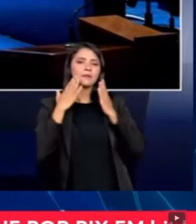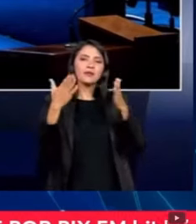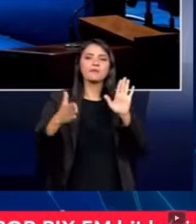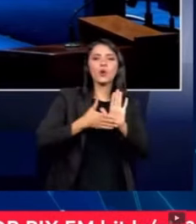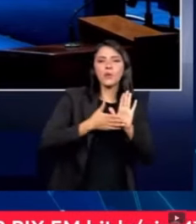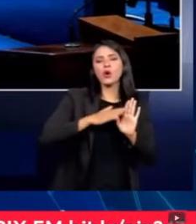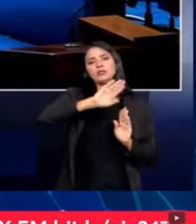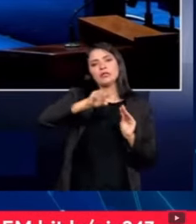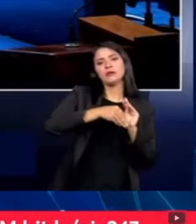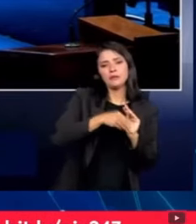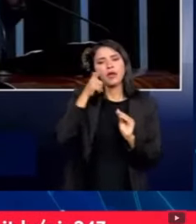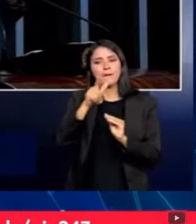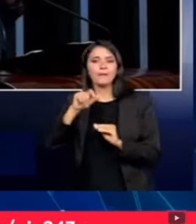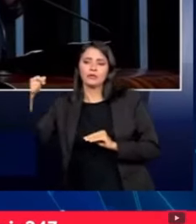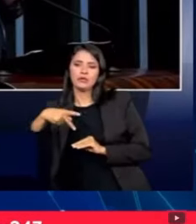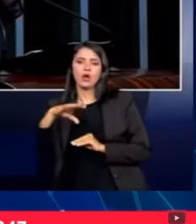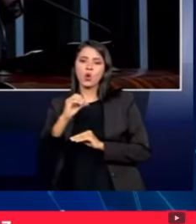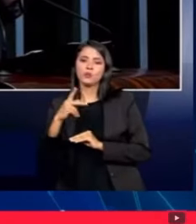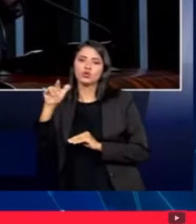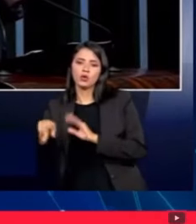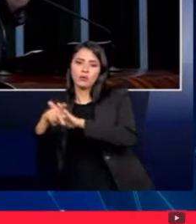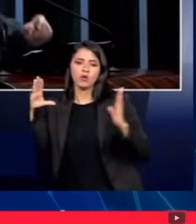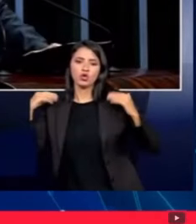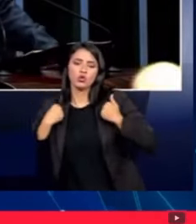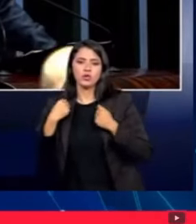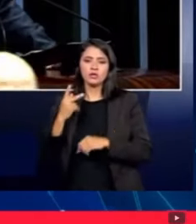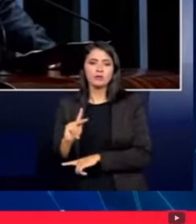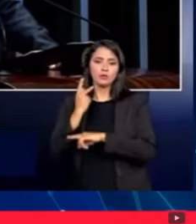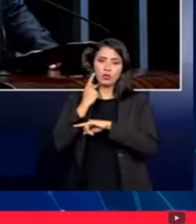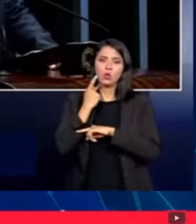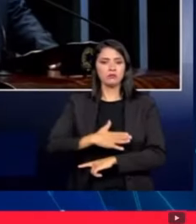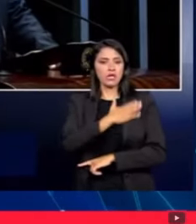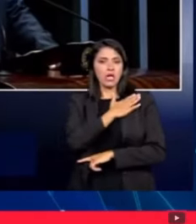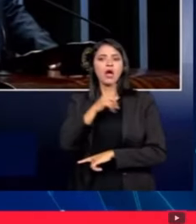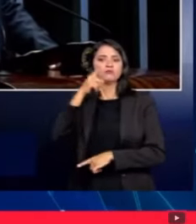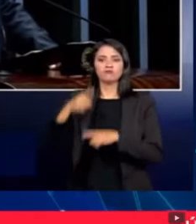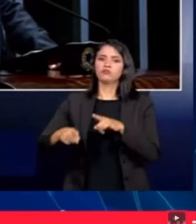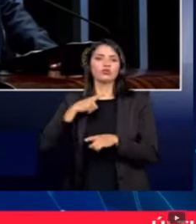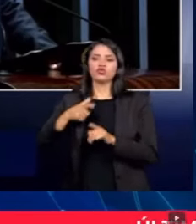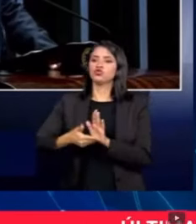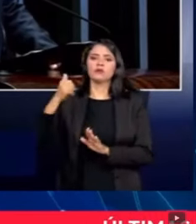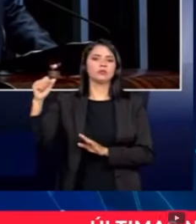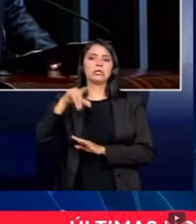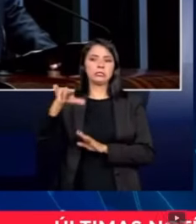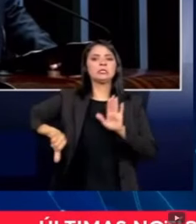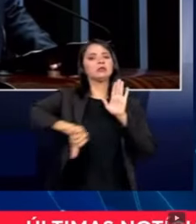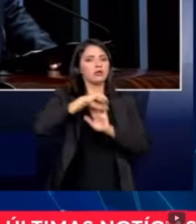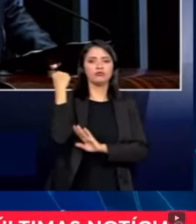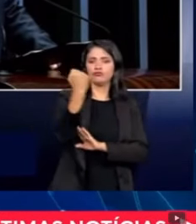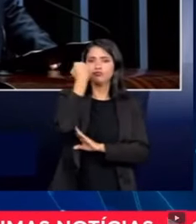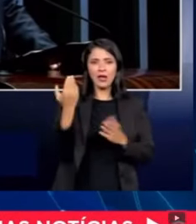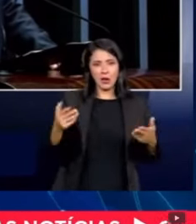Constituição para acabar com as aposentadorias compulsórias de juízes, promotores e militares que cometerem crimes graves. Agora, esse projeto deve tramitar aqui